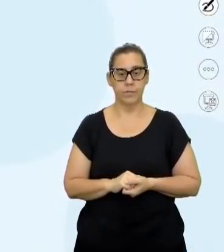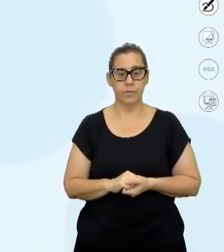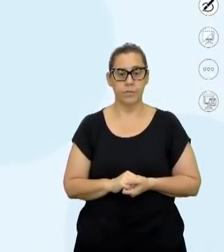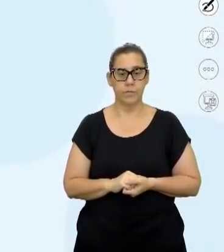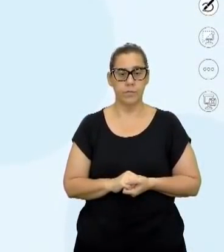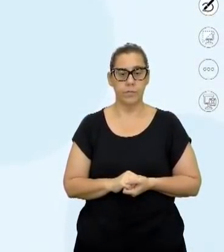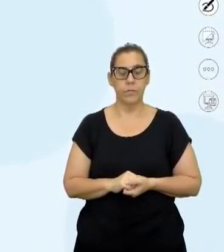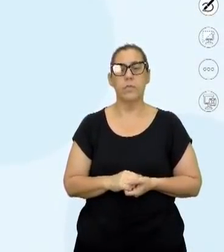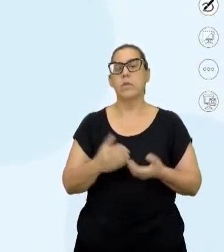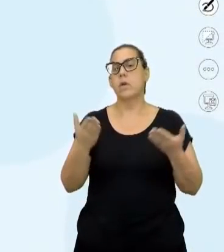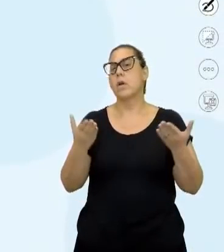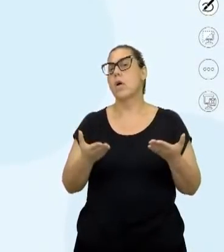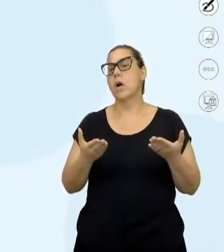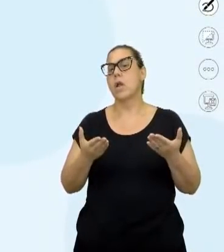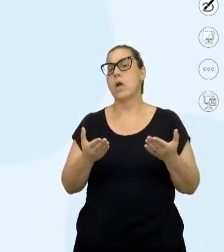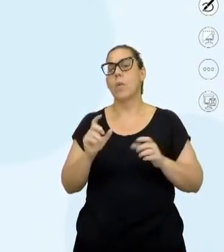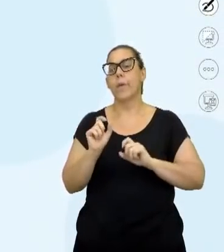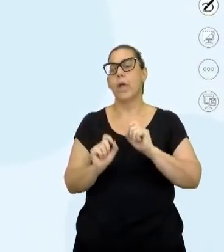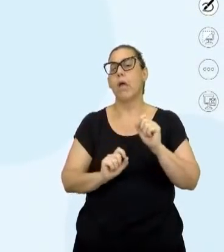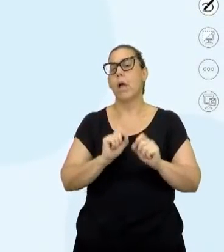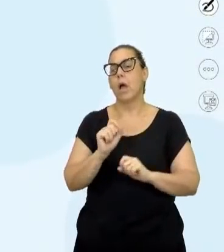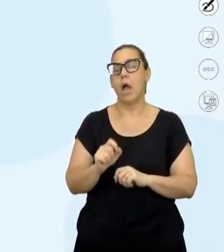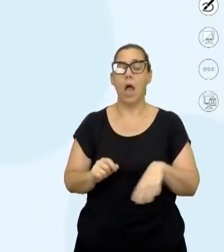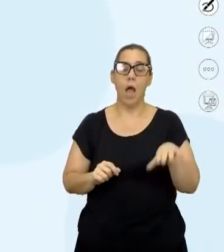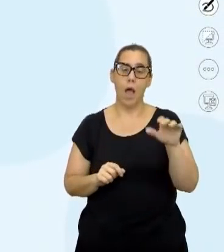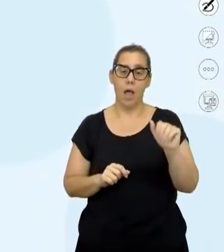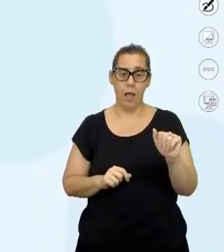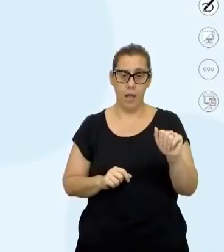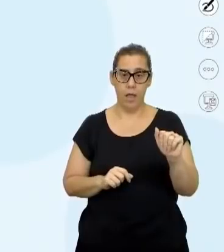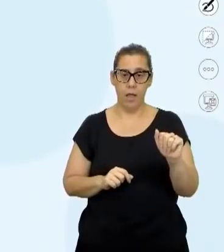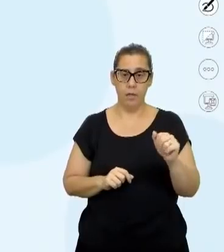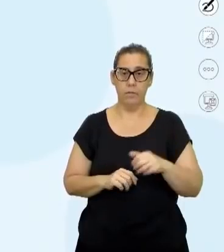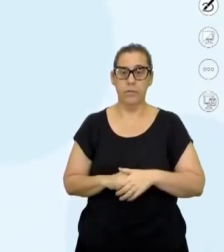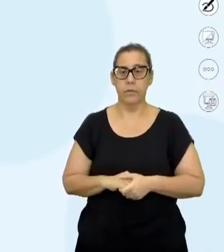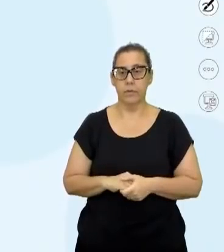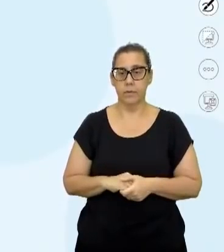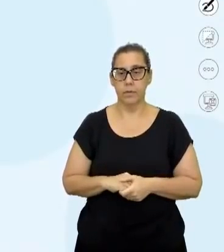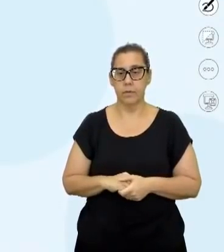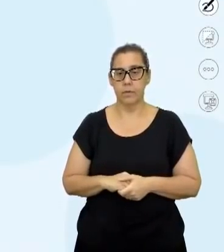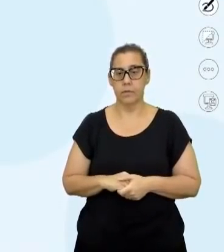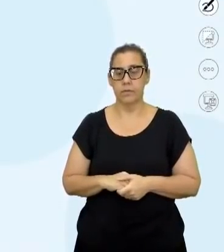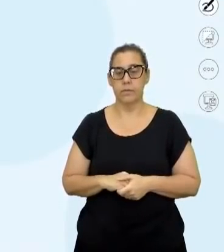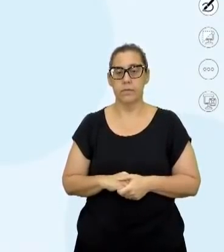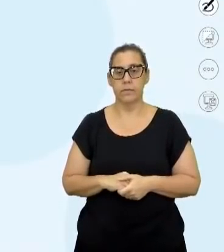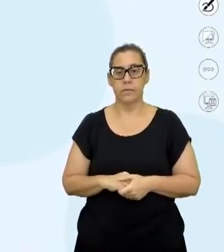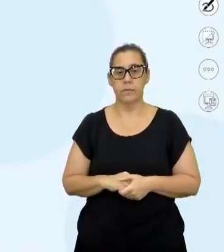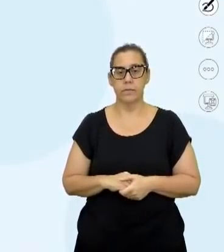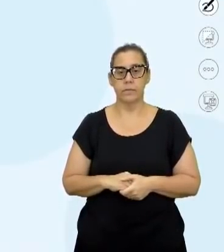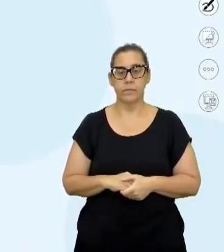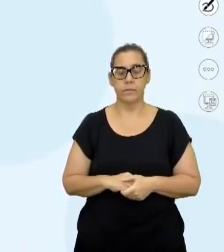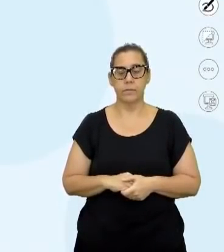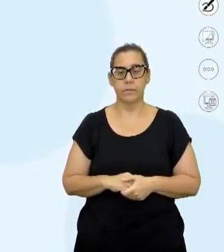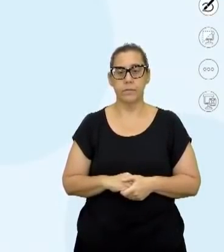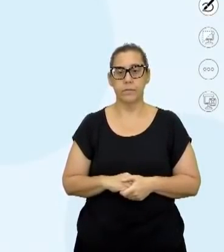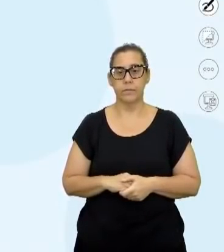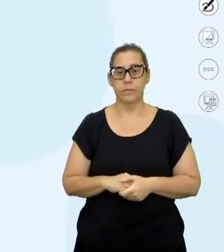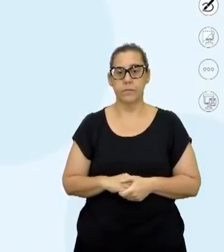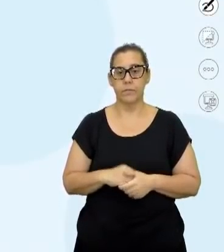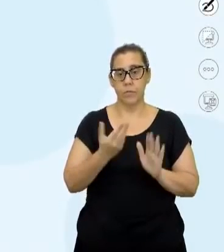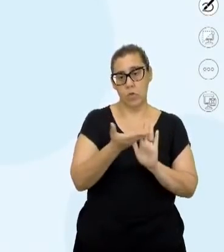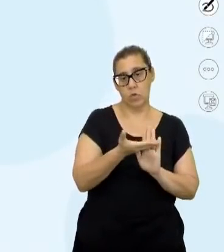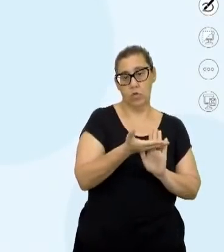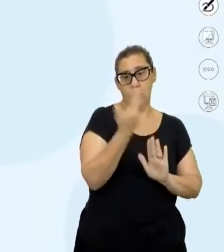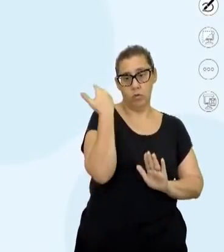A. E agora, o que ele quer? Ele quer que você pegue o A, vou fazer grande, ó. O A quadrado. Aí, ele quer que você